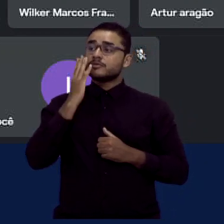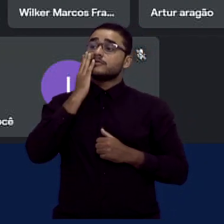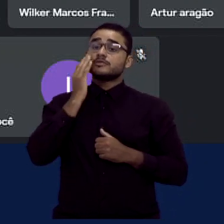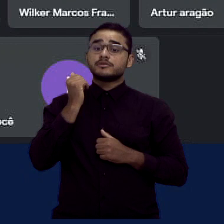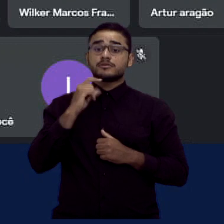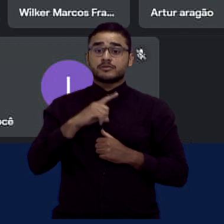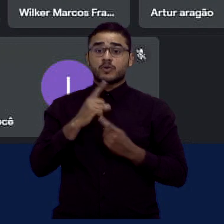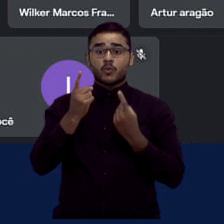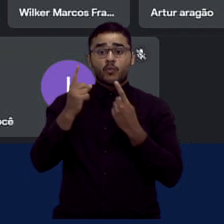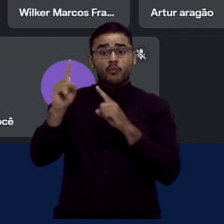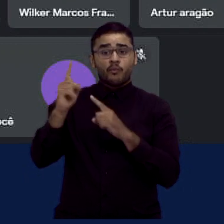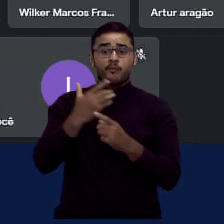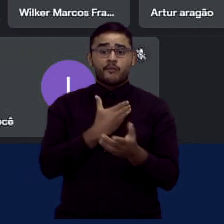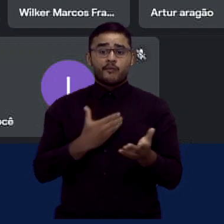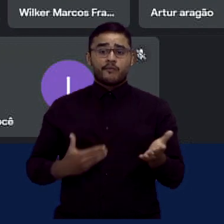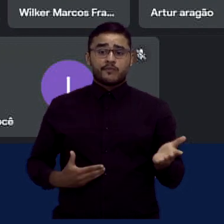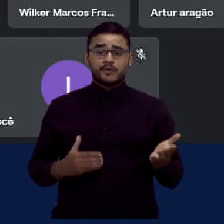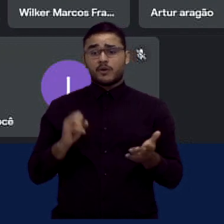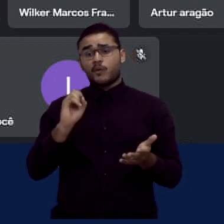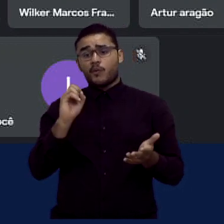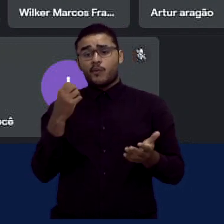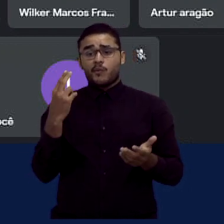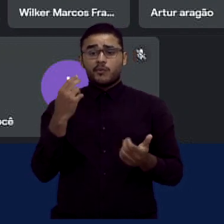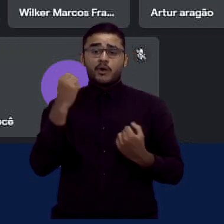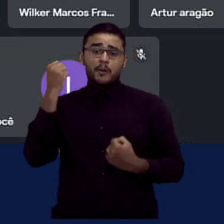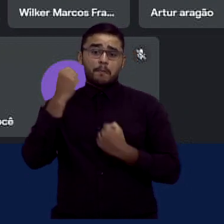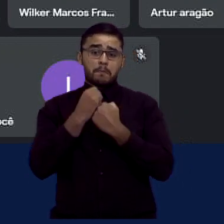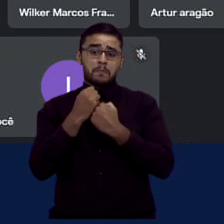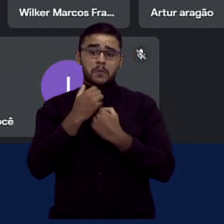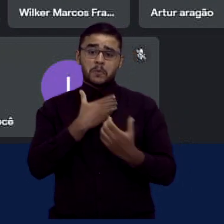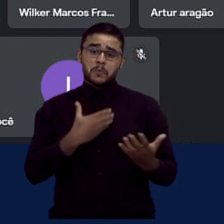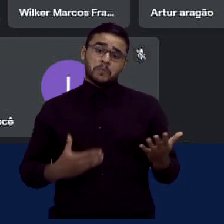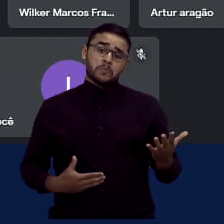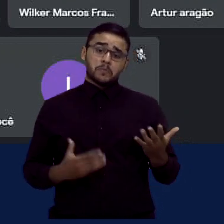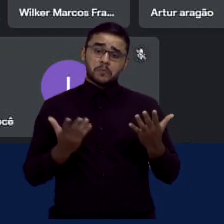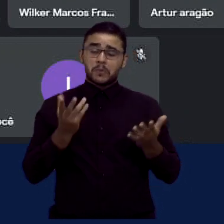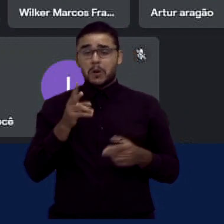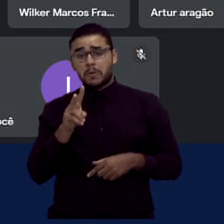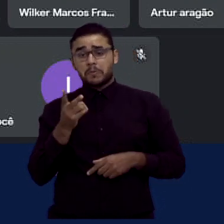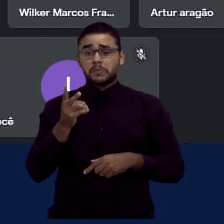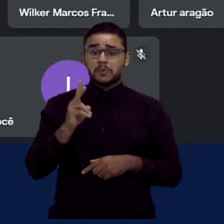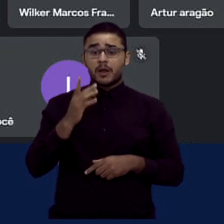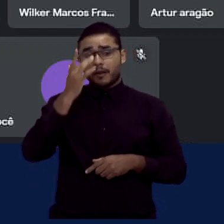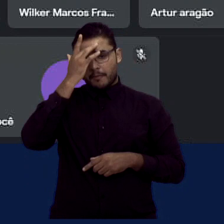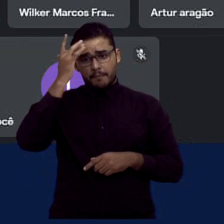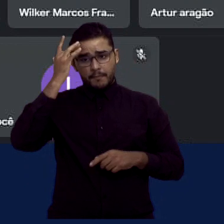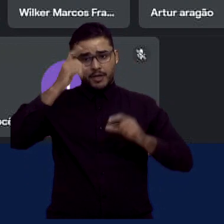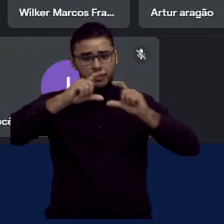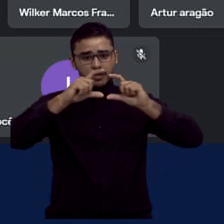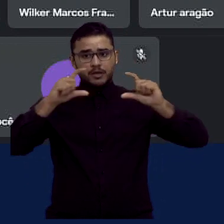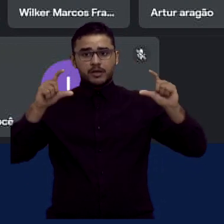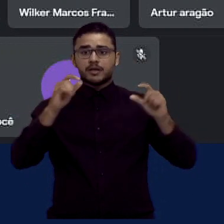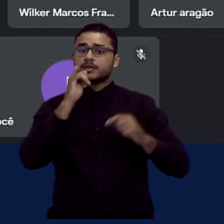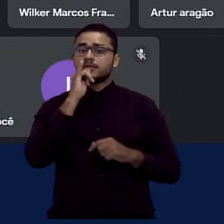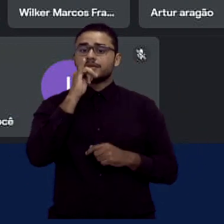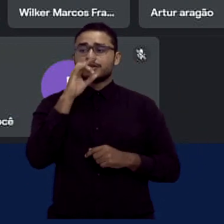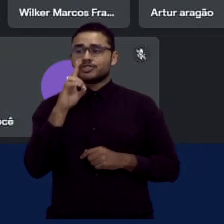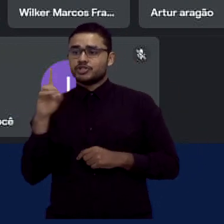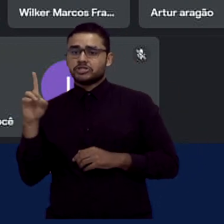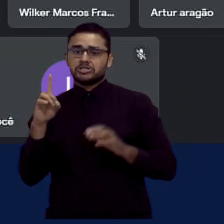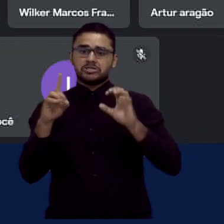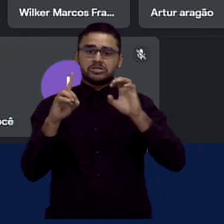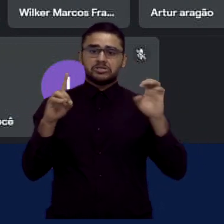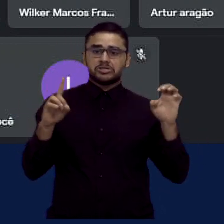contra o governo, como a favor do governo, né? Tanto a direita do governo quanto a esquerda